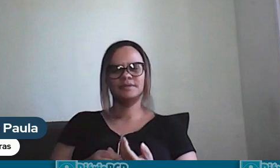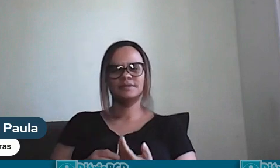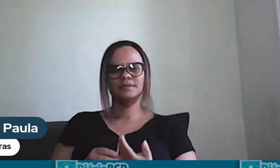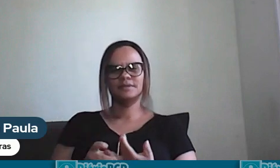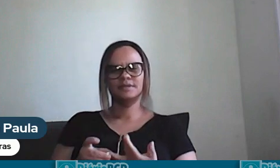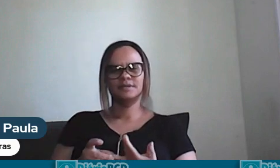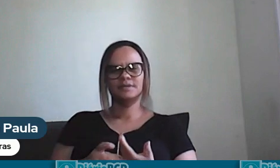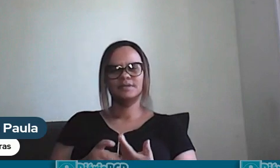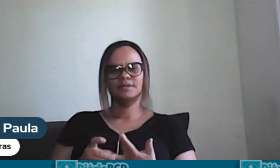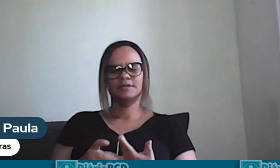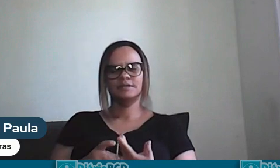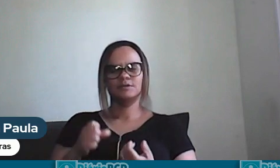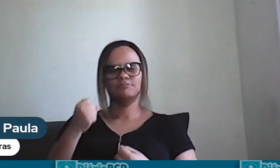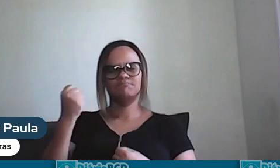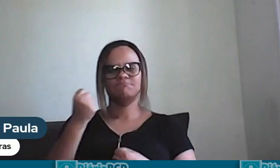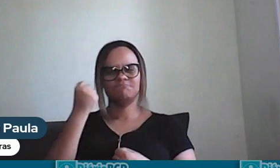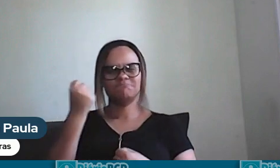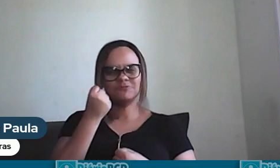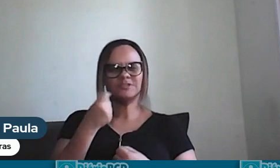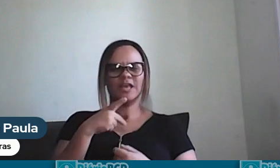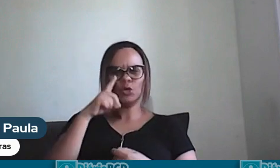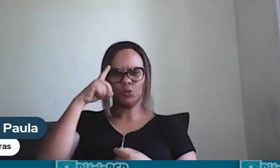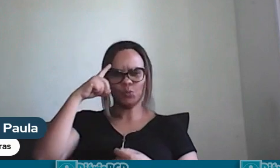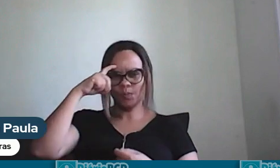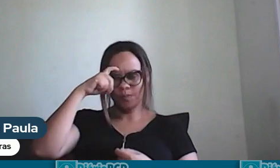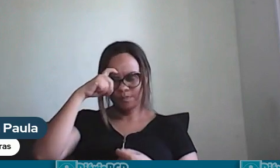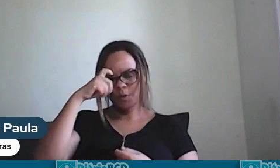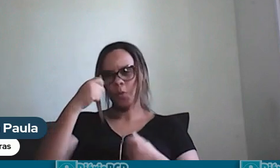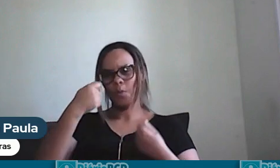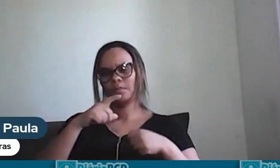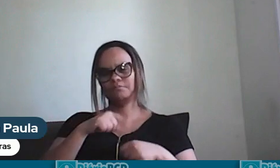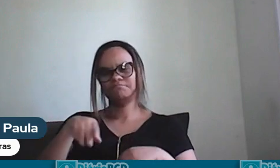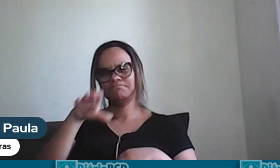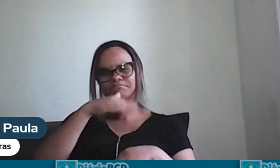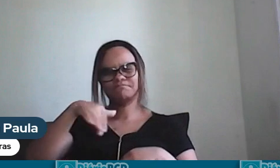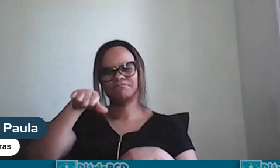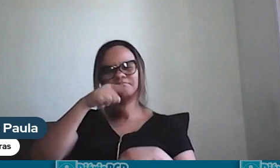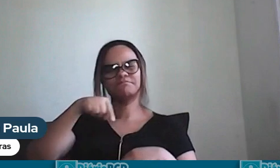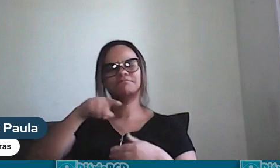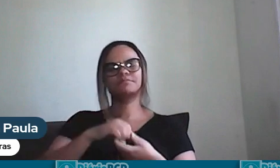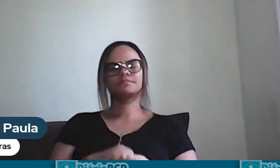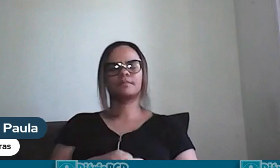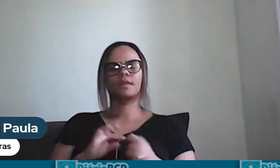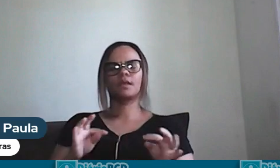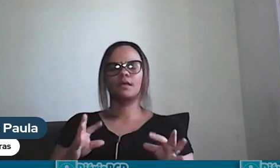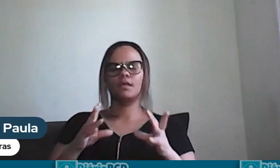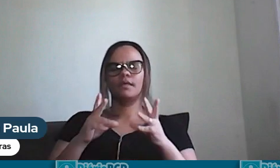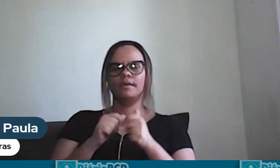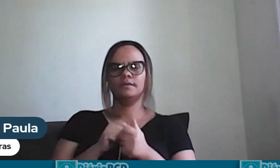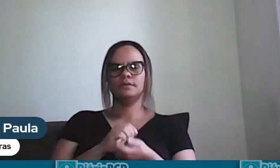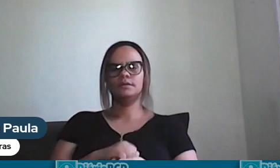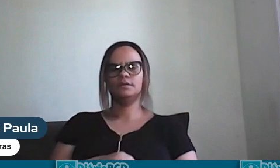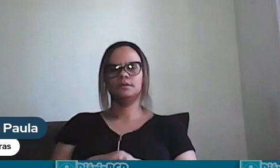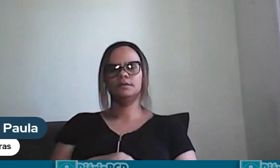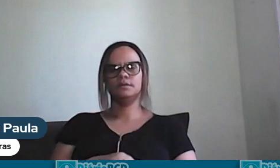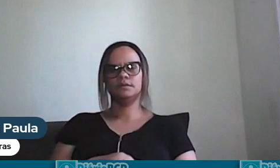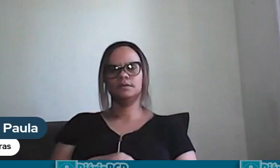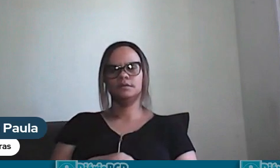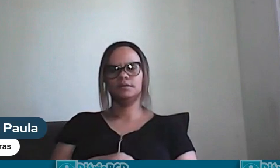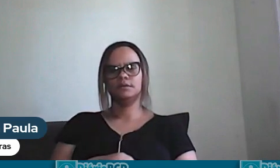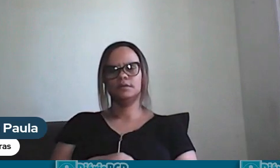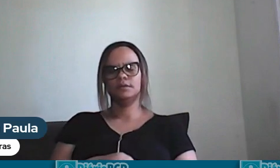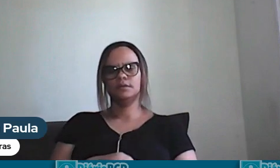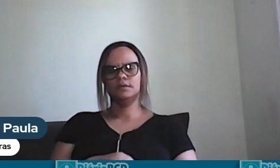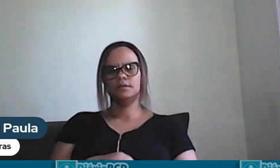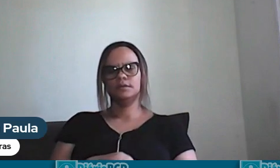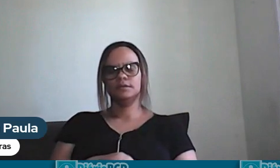avaliação séria. Toda a nossa torcida, tanto por você, com todos que estão lá, e a senhora não